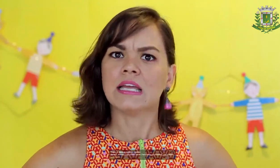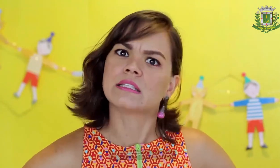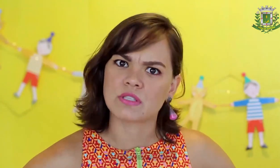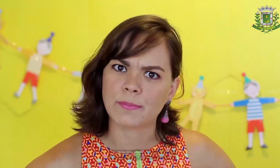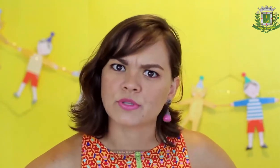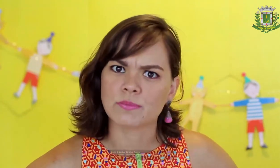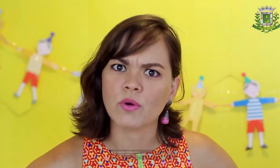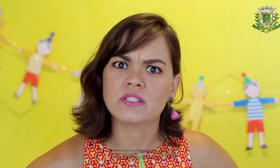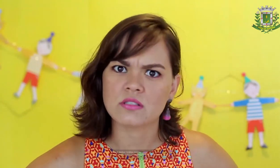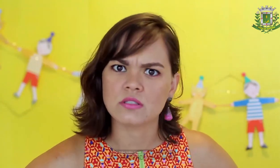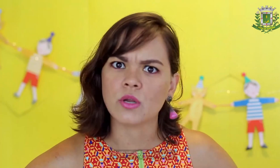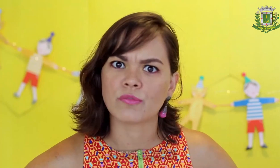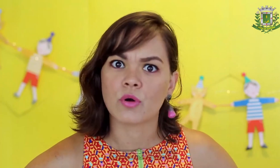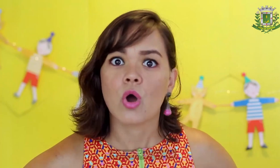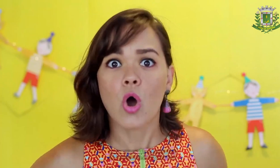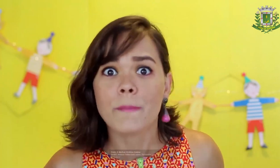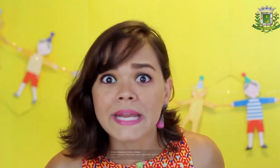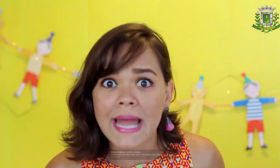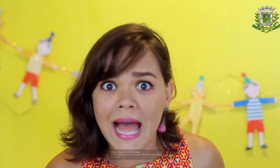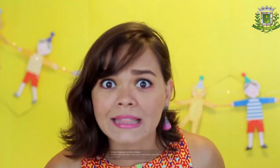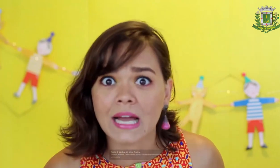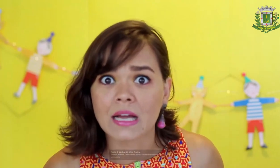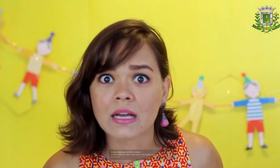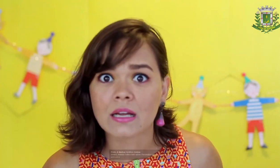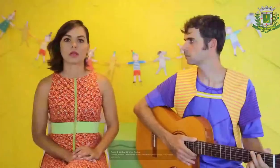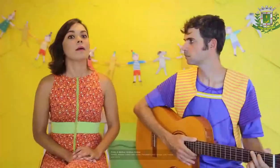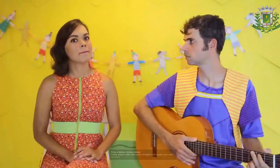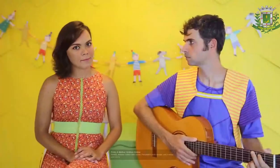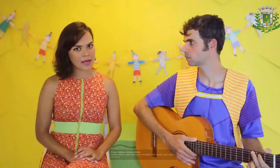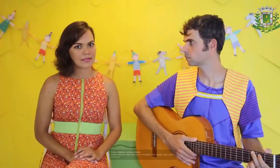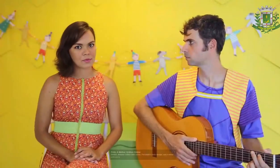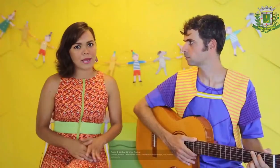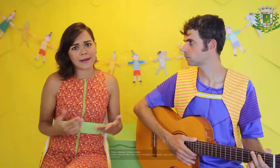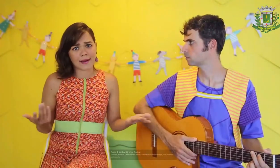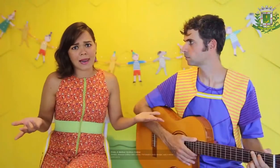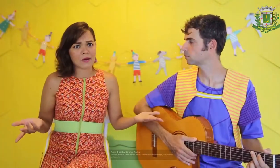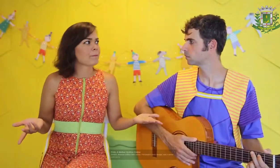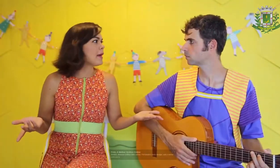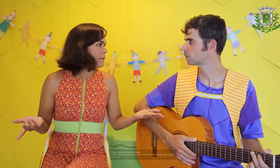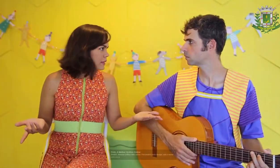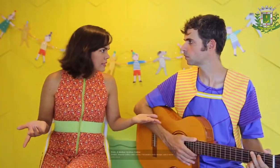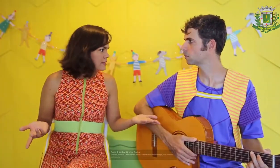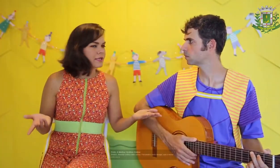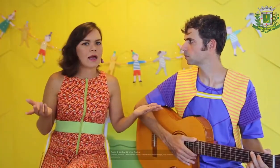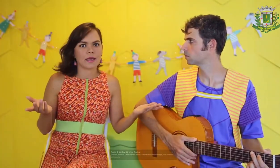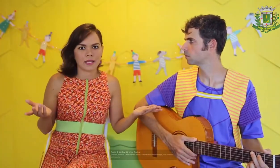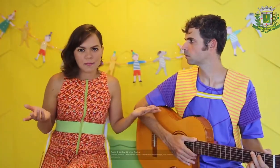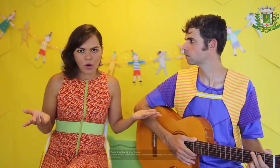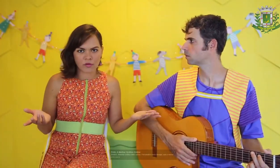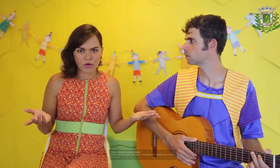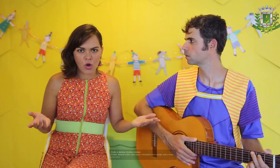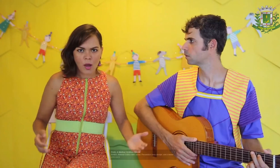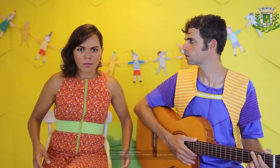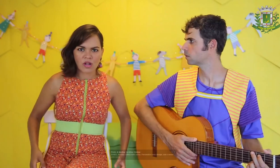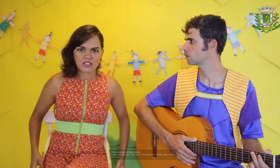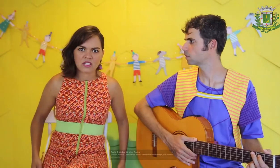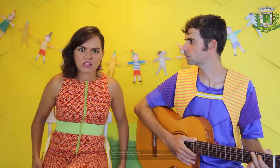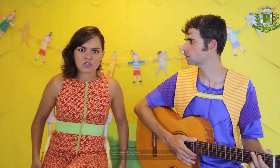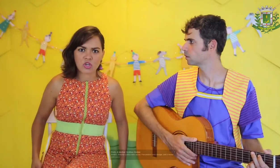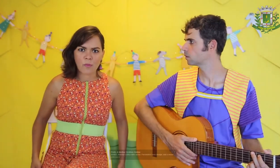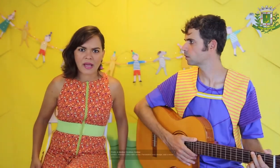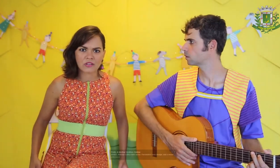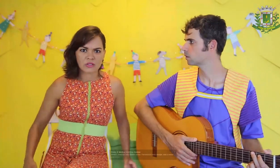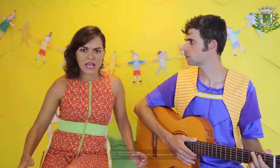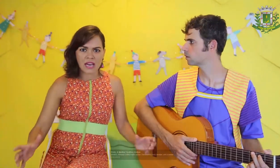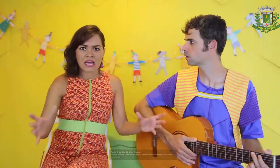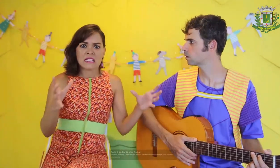nada, então se aproximou e disse de novo: obrigada! Mas a boneca, claro, permanecia imóvel. Moatia